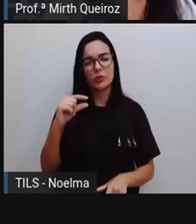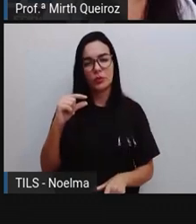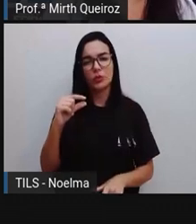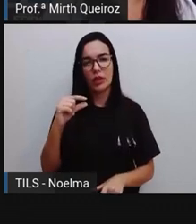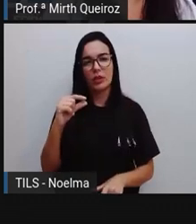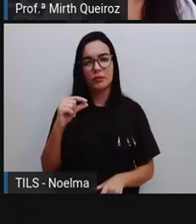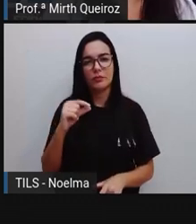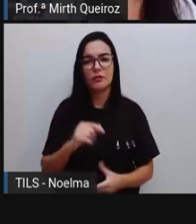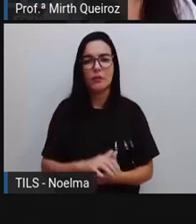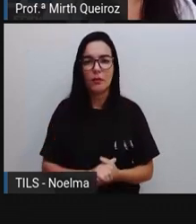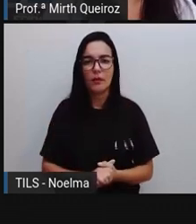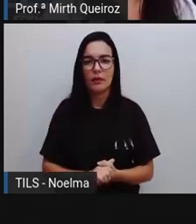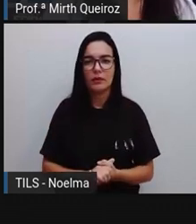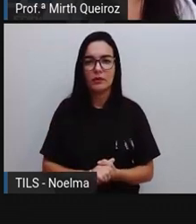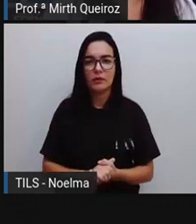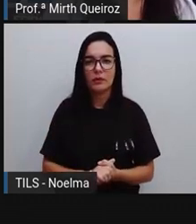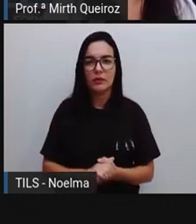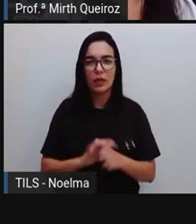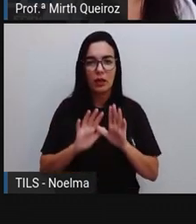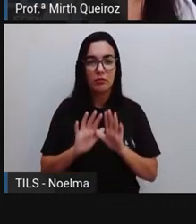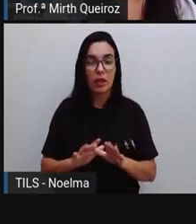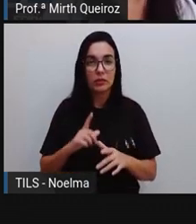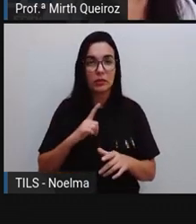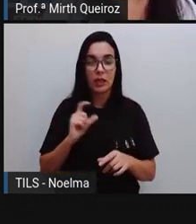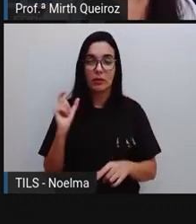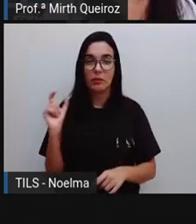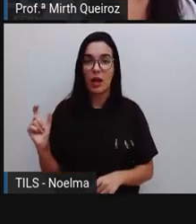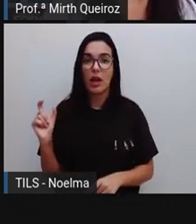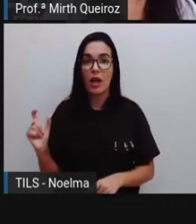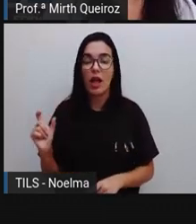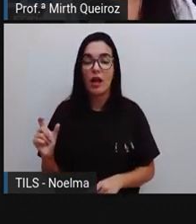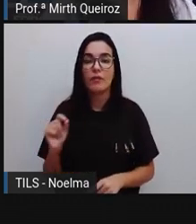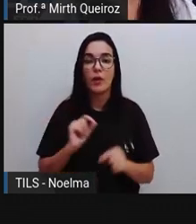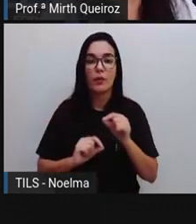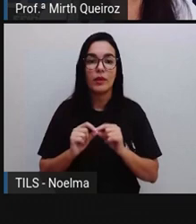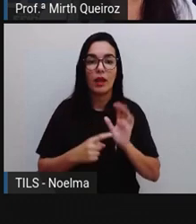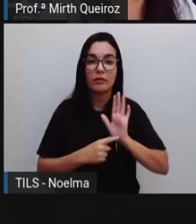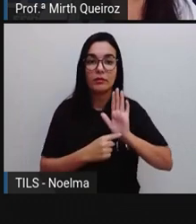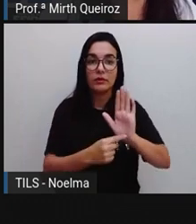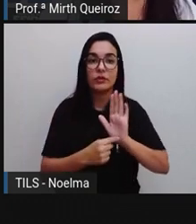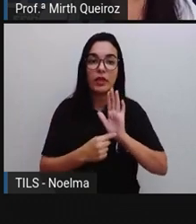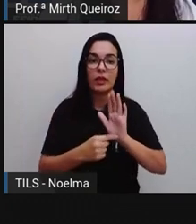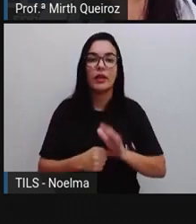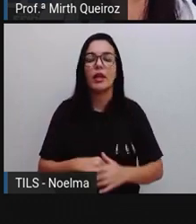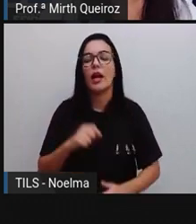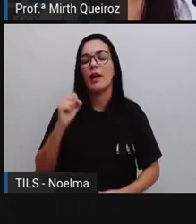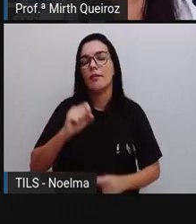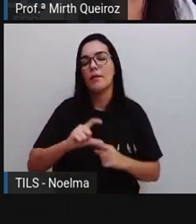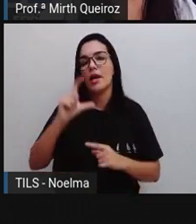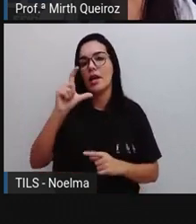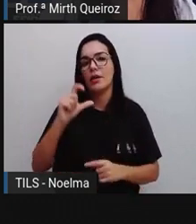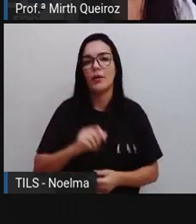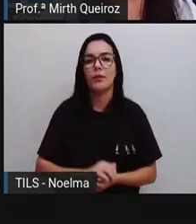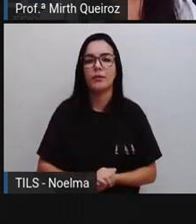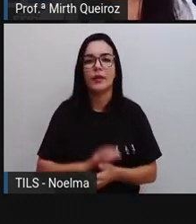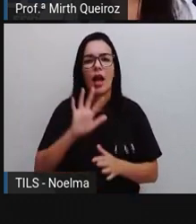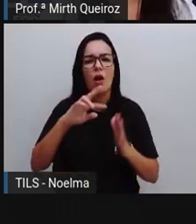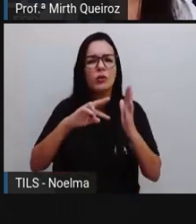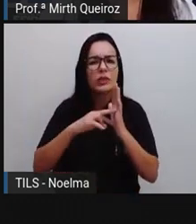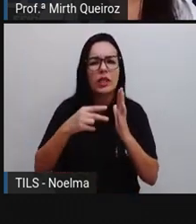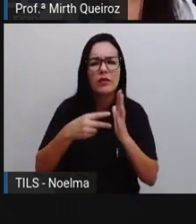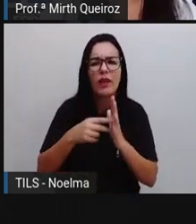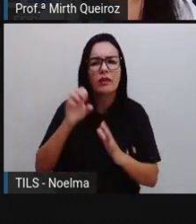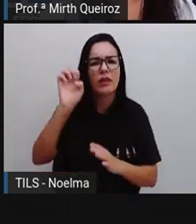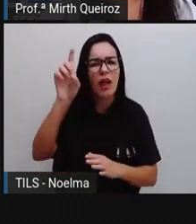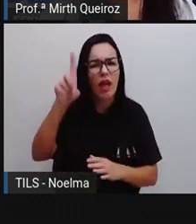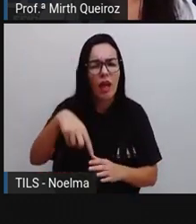né? O verbete. Porém, a palavra, ela vem destacada, está em tamanho maior. O significado